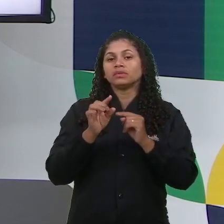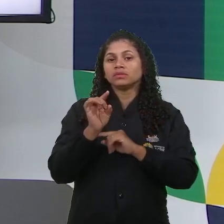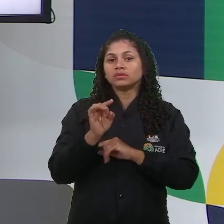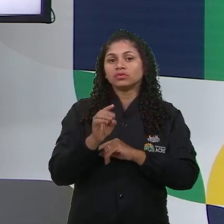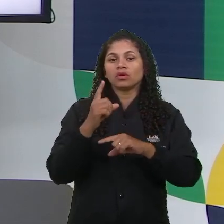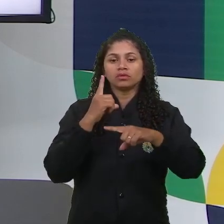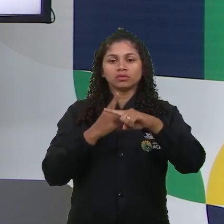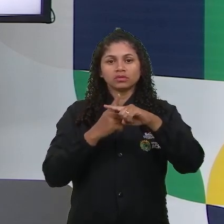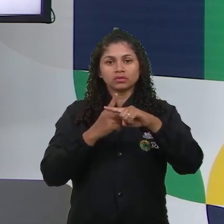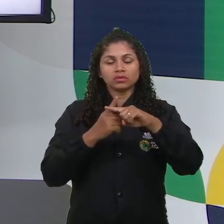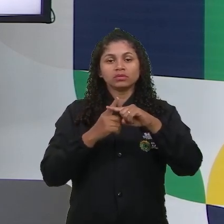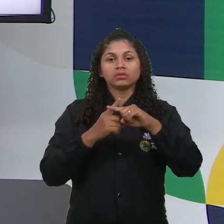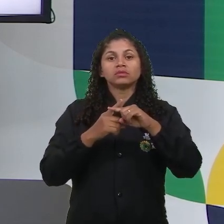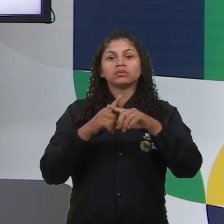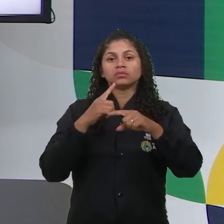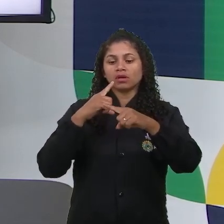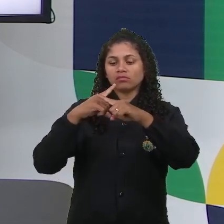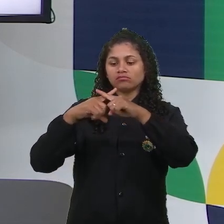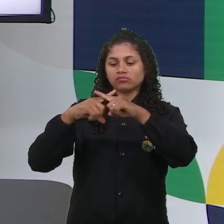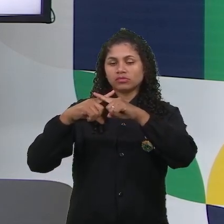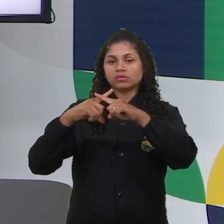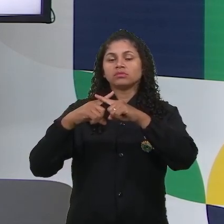escalar é o suficiente para nós.